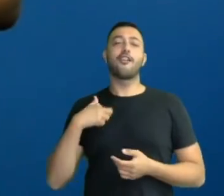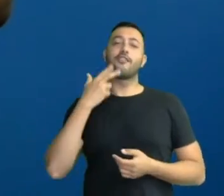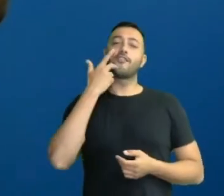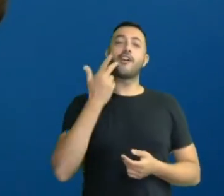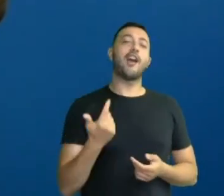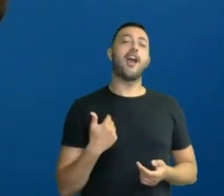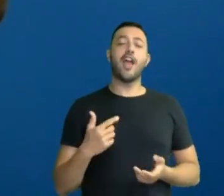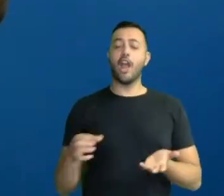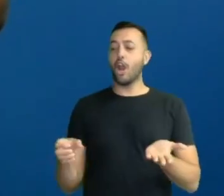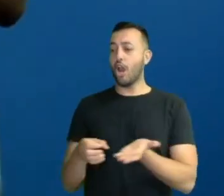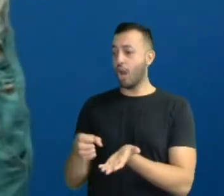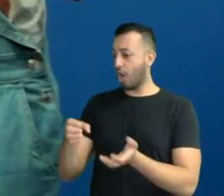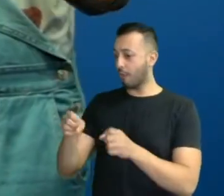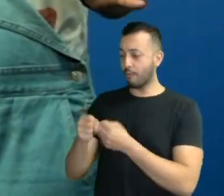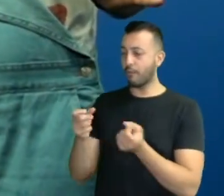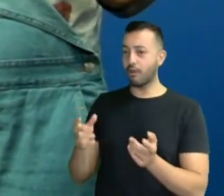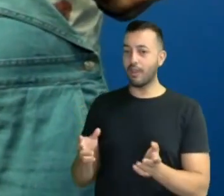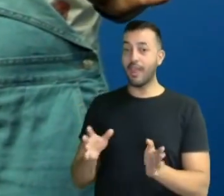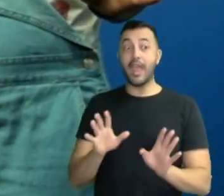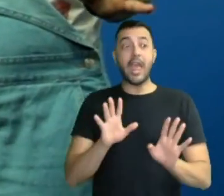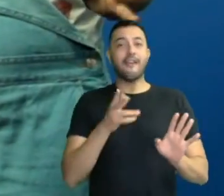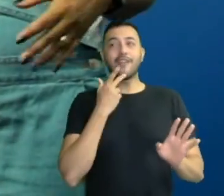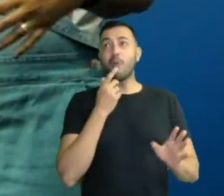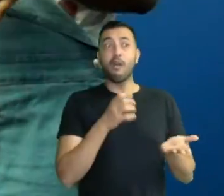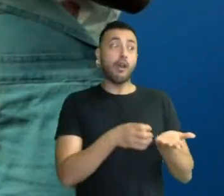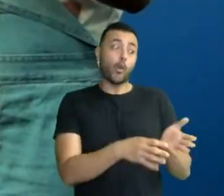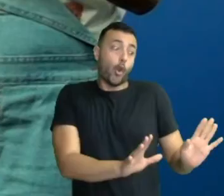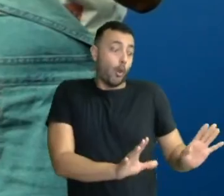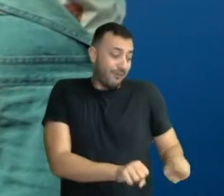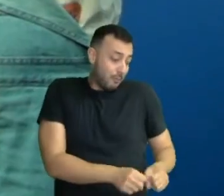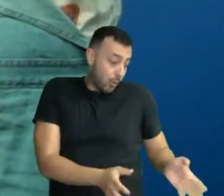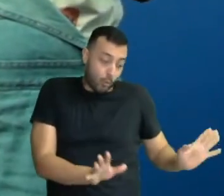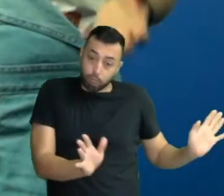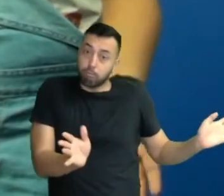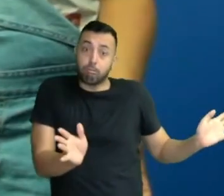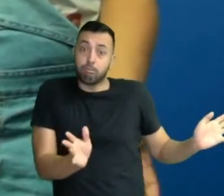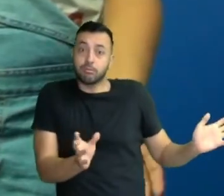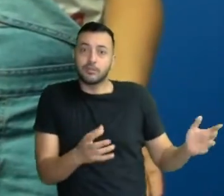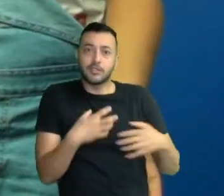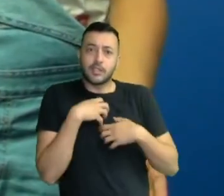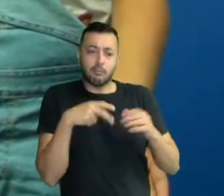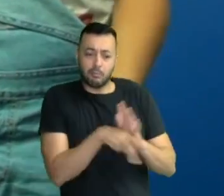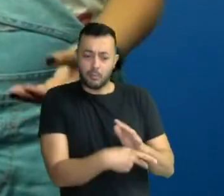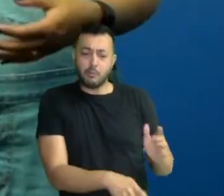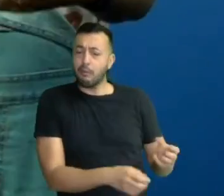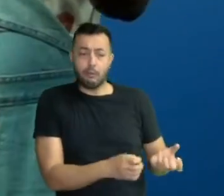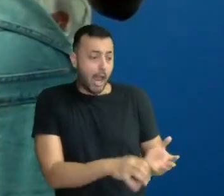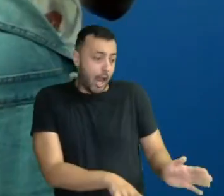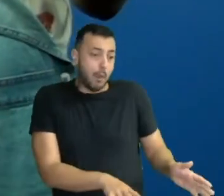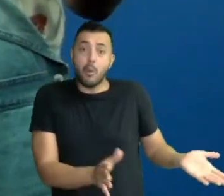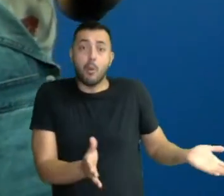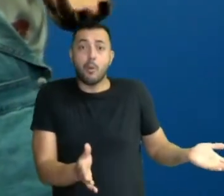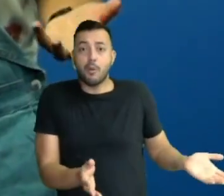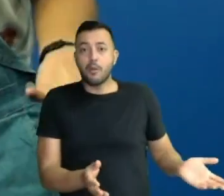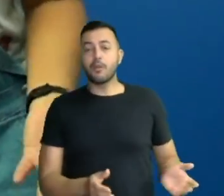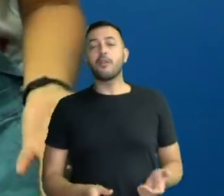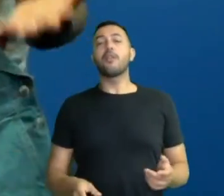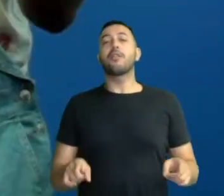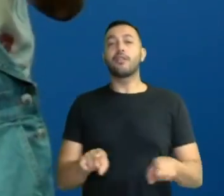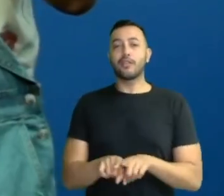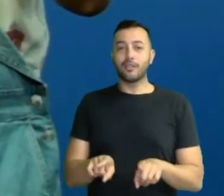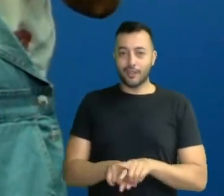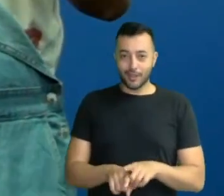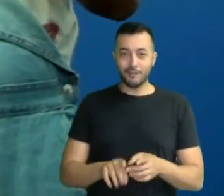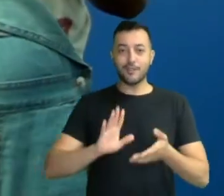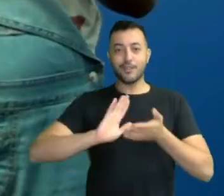ai, eu quebrei o copo. Eu digo, eita, o copo quebrou, como se ele tivesse se jogado da pia e quebrado sozinho. Em espanhol,